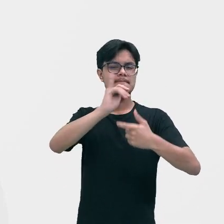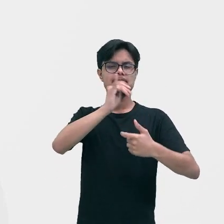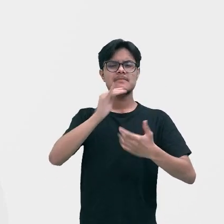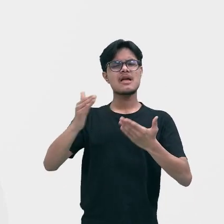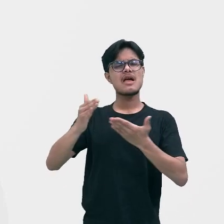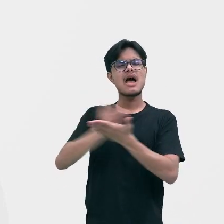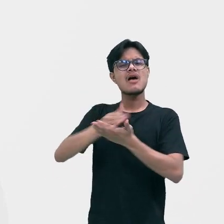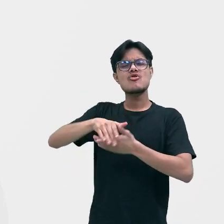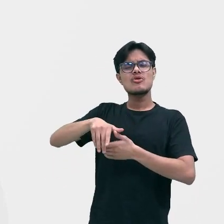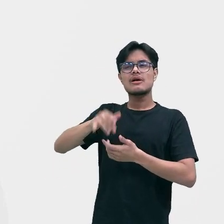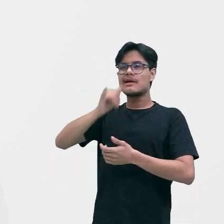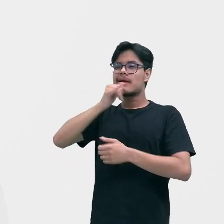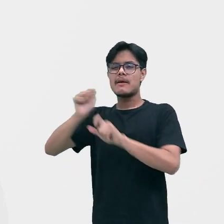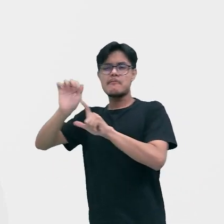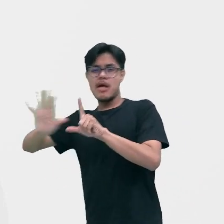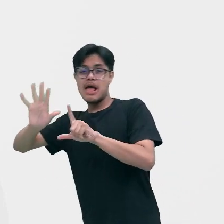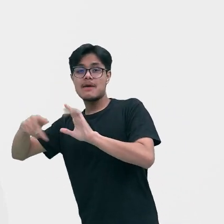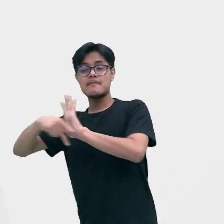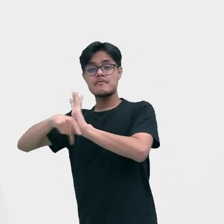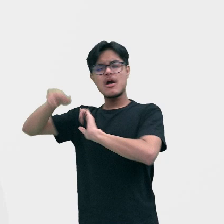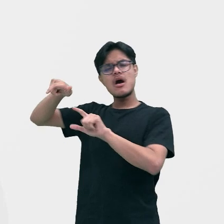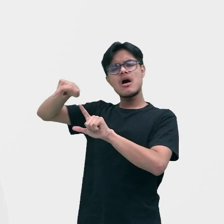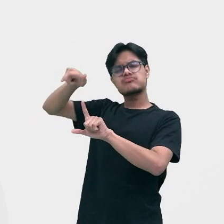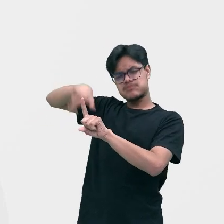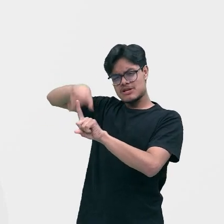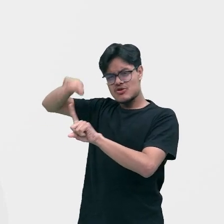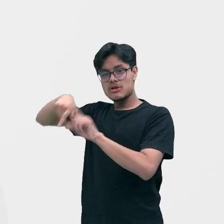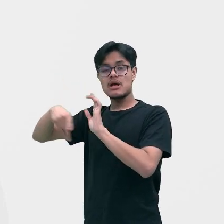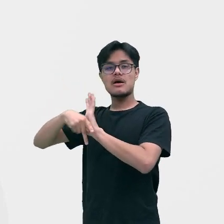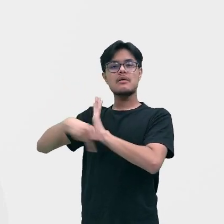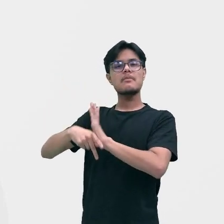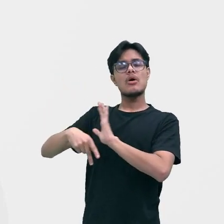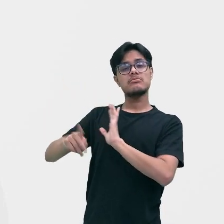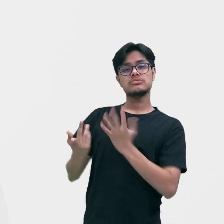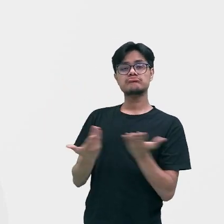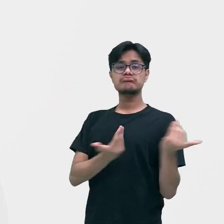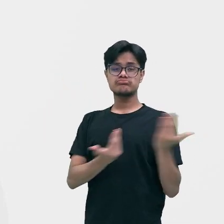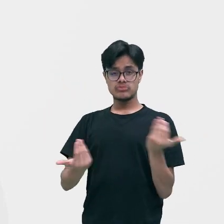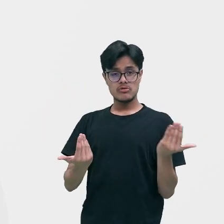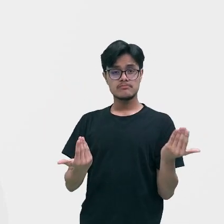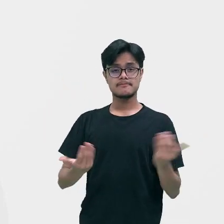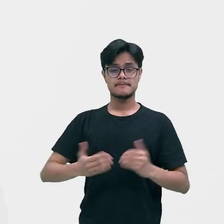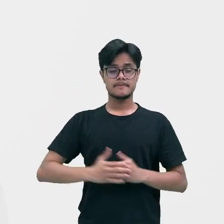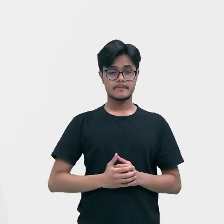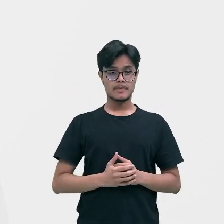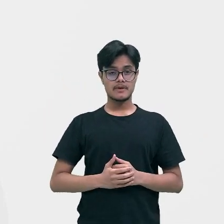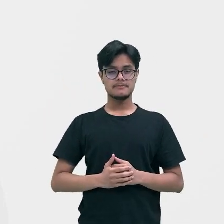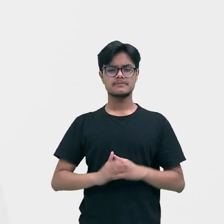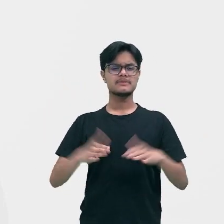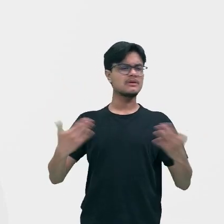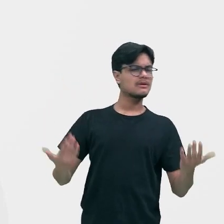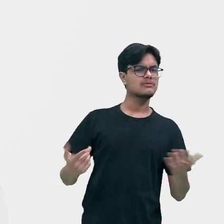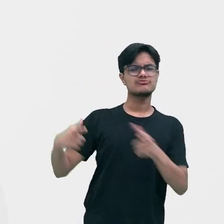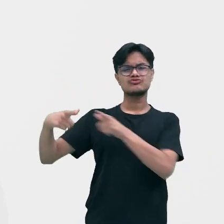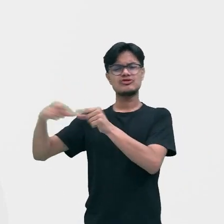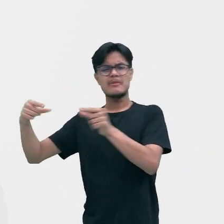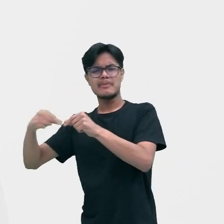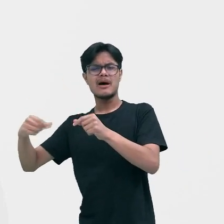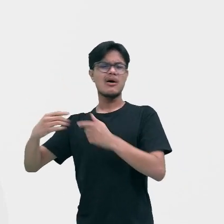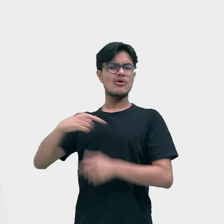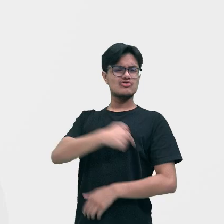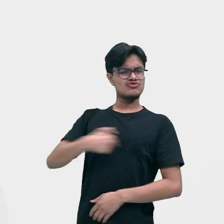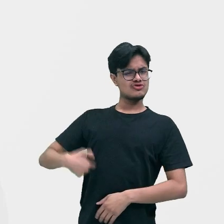algum personagem, né, dessa cultura juvenil oriental, seja ela coreana, japonesa,